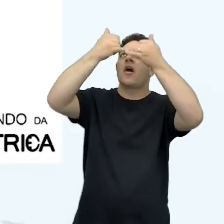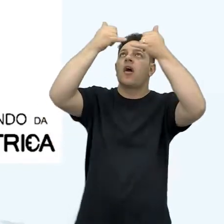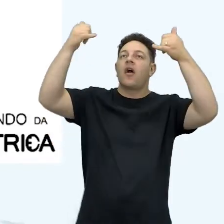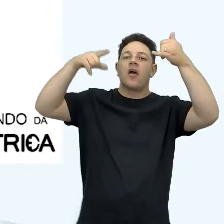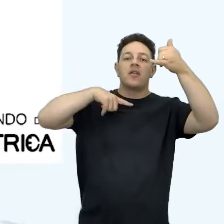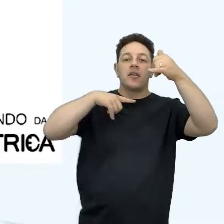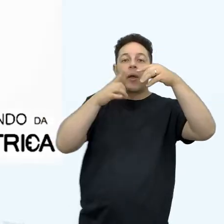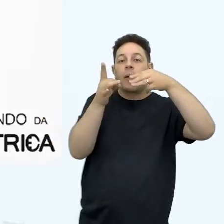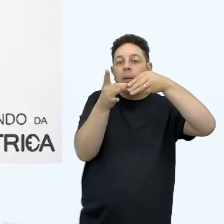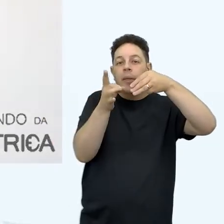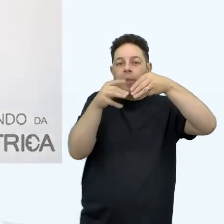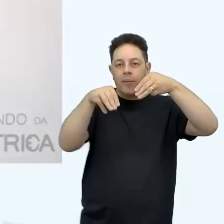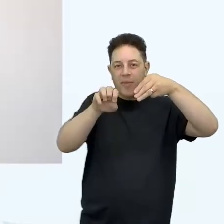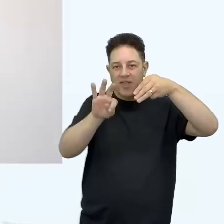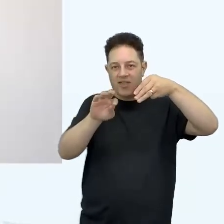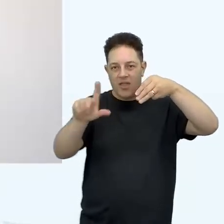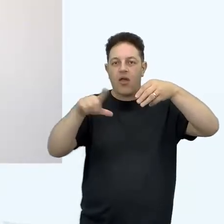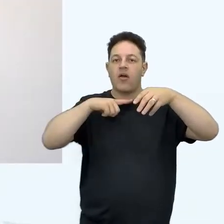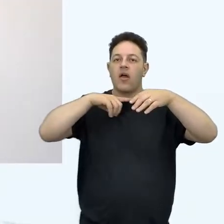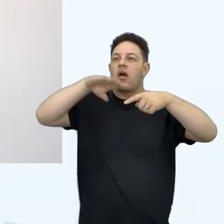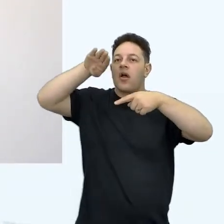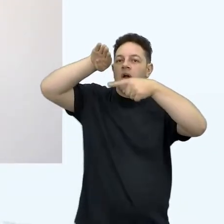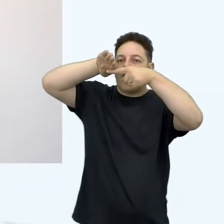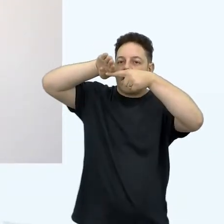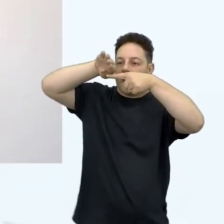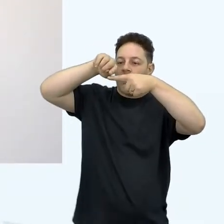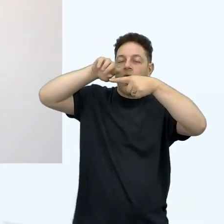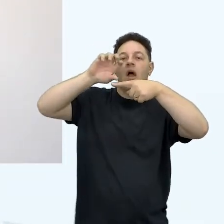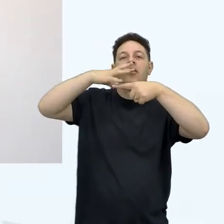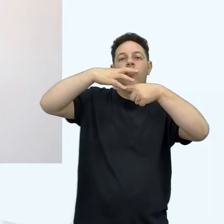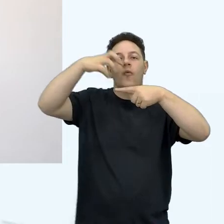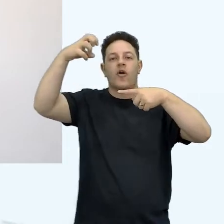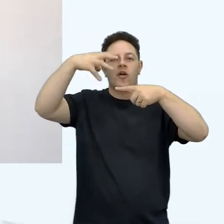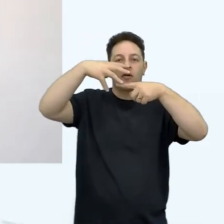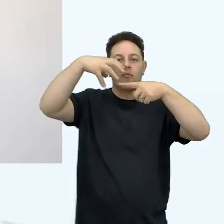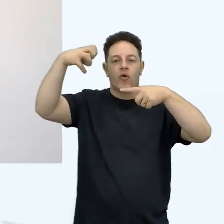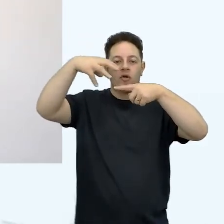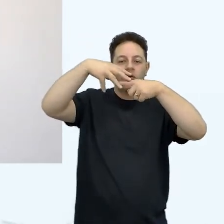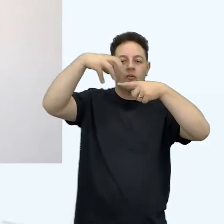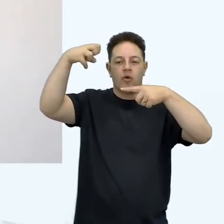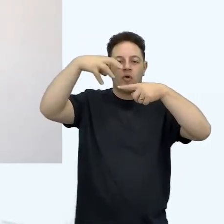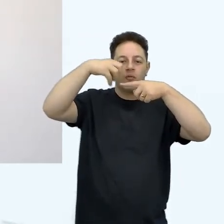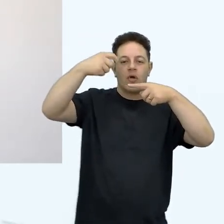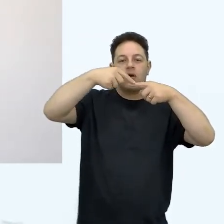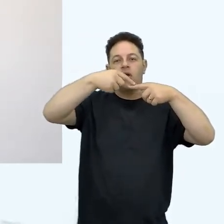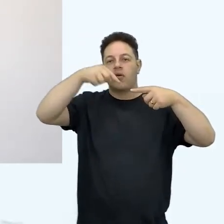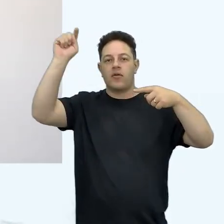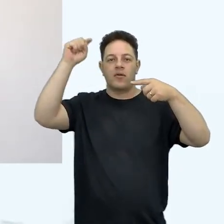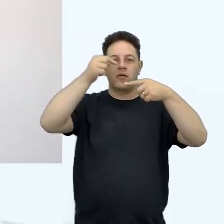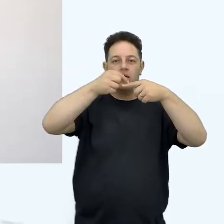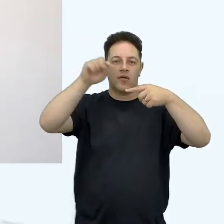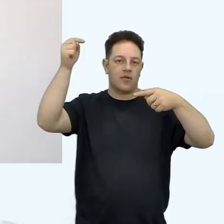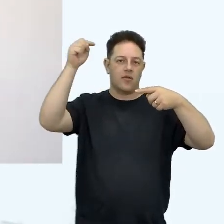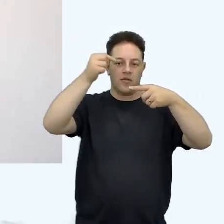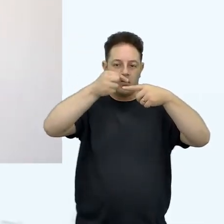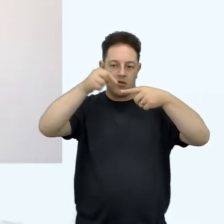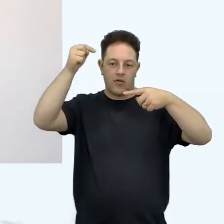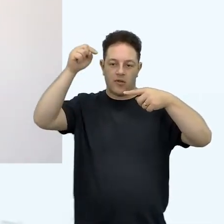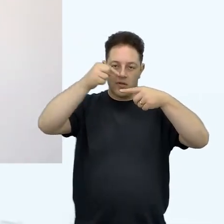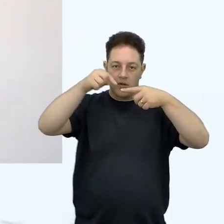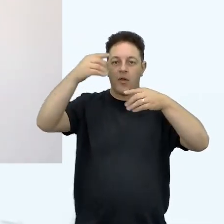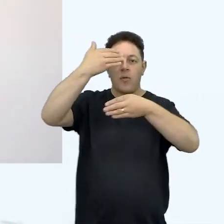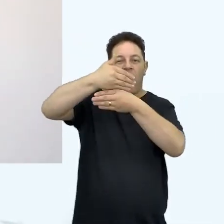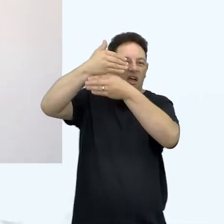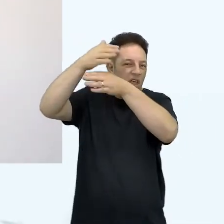elétrica, e aquilo ali vai estar dentro de parede, provavelmente chumbado na parede, vai fazer escoar a corrente elétrica para o sistema